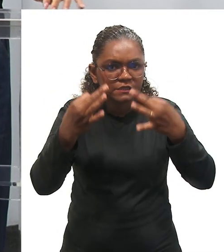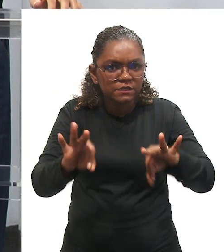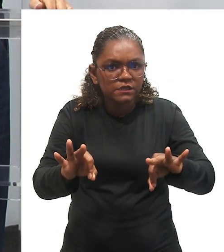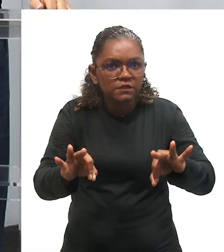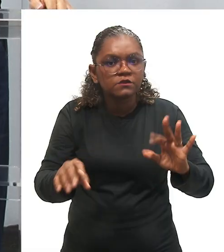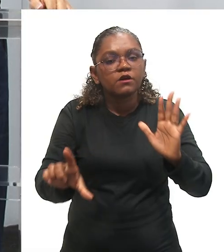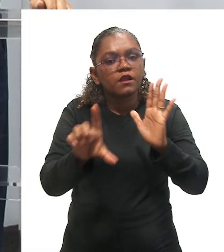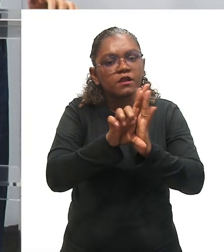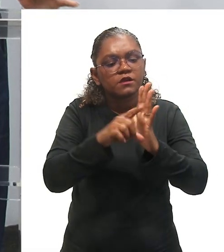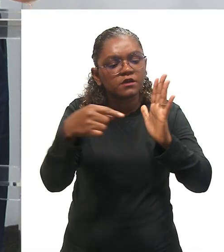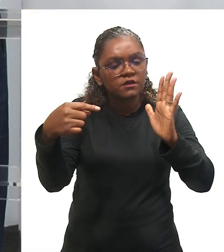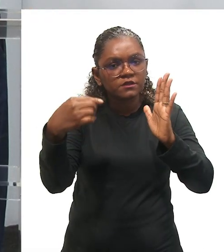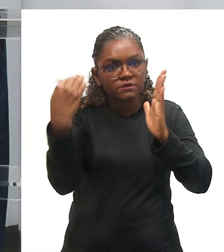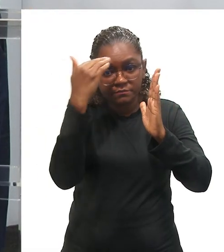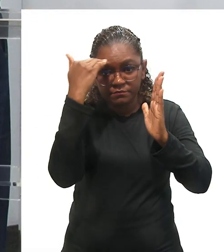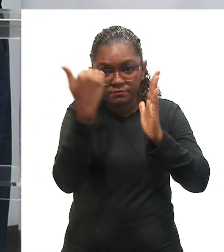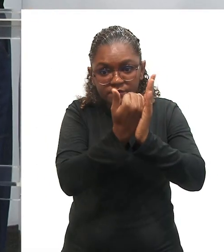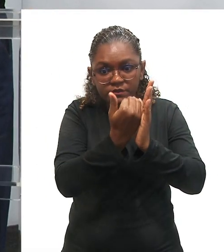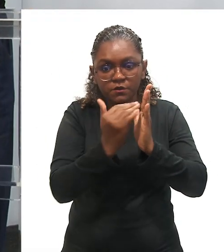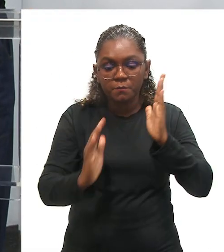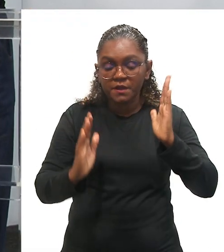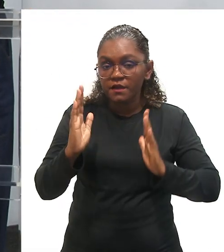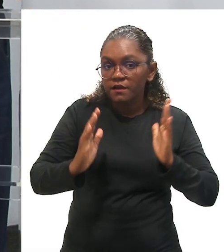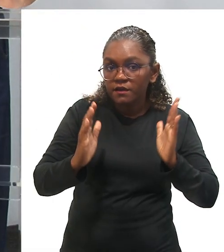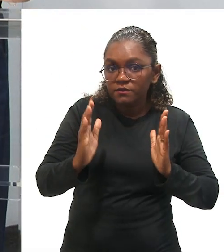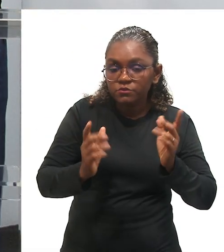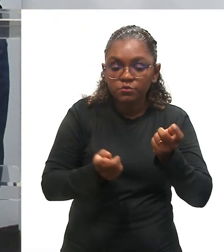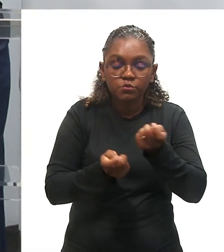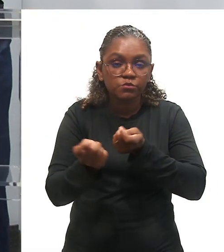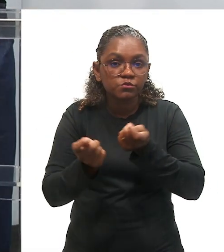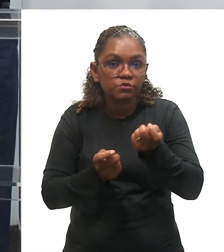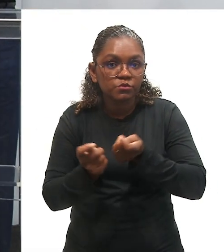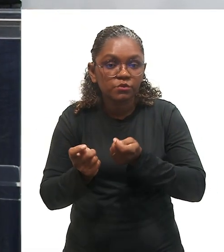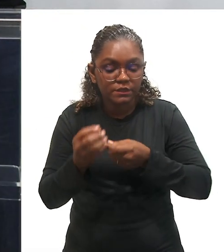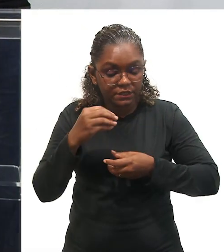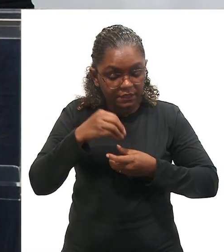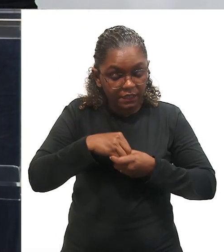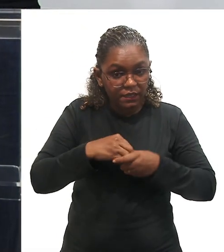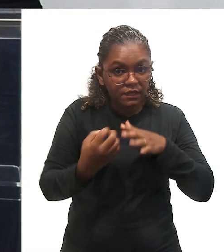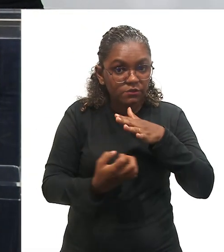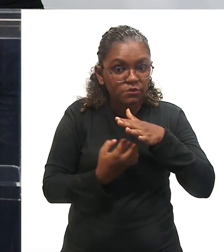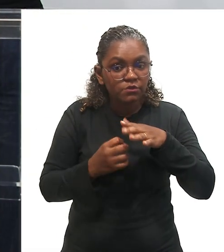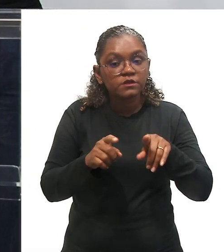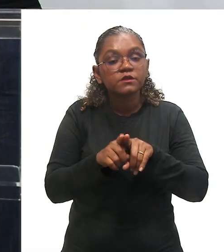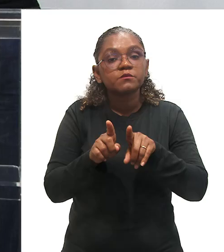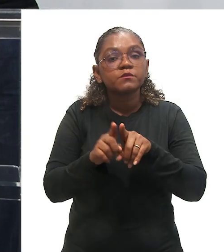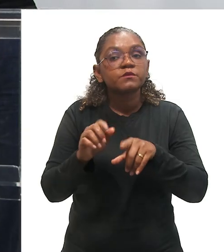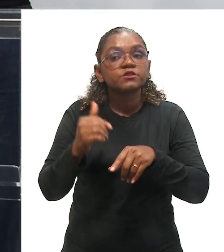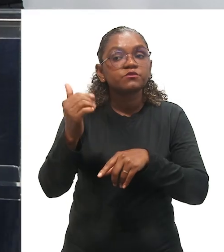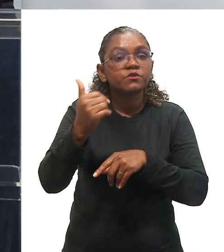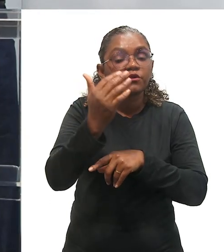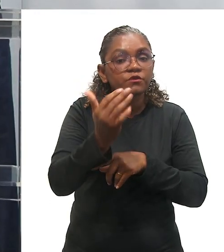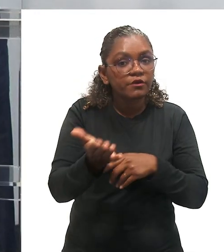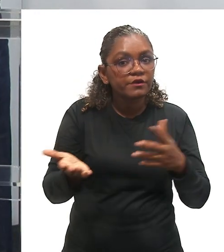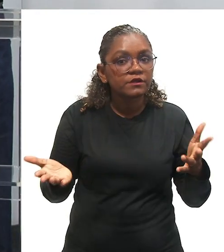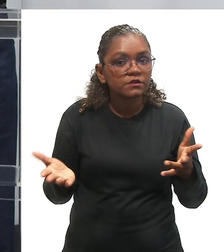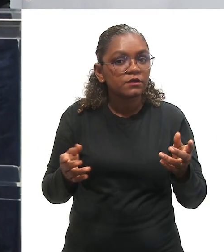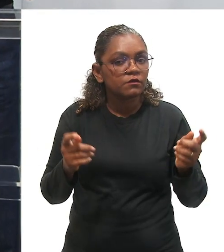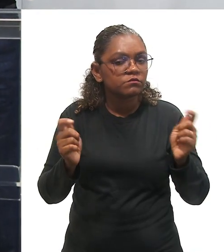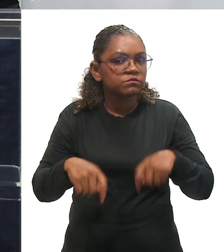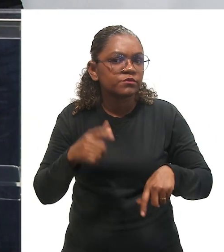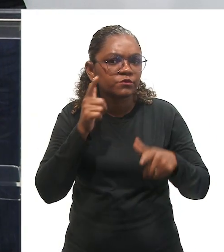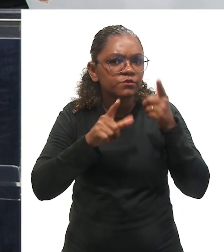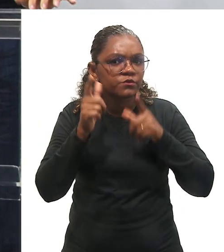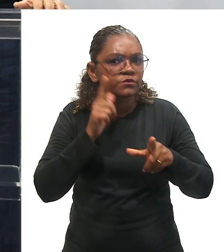da legislação, se os períodos, os prazos, os controles, tanto interno quanto